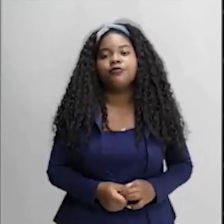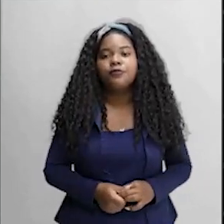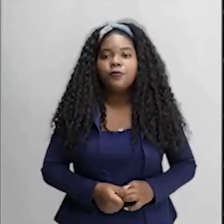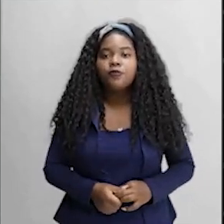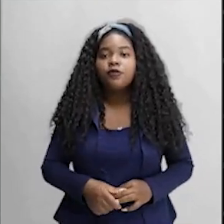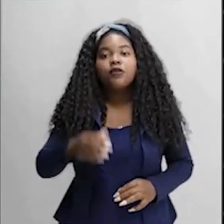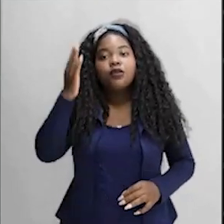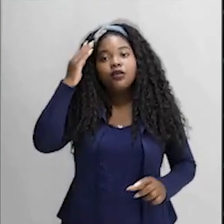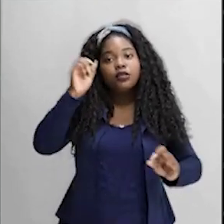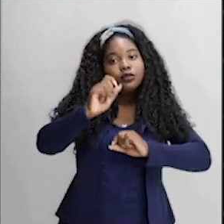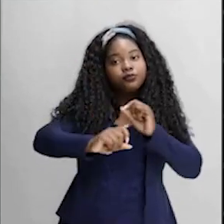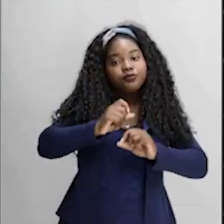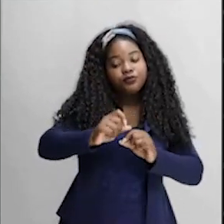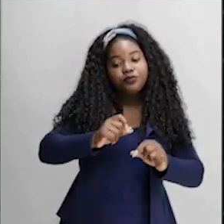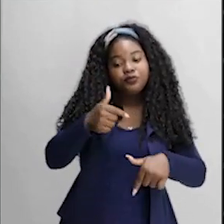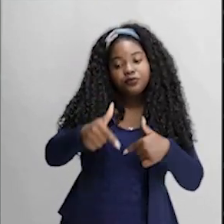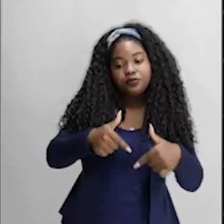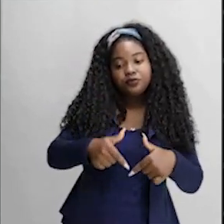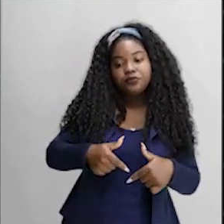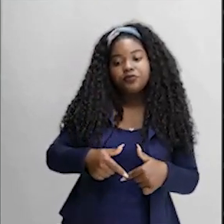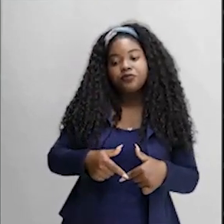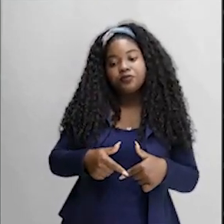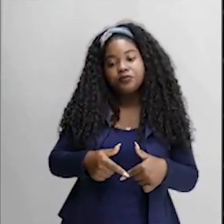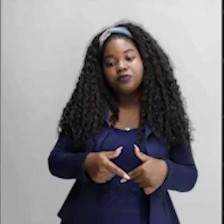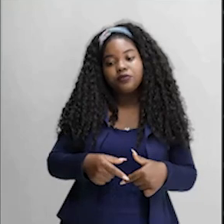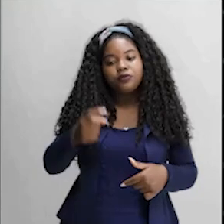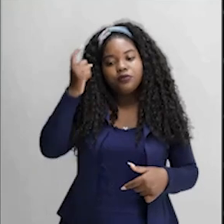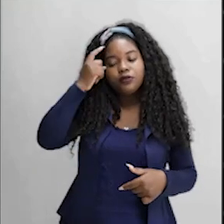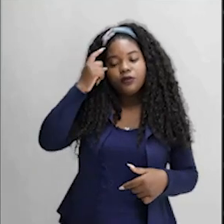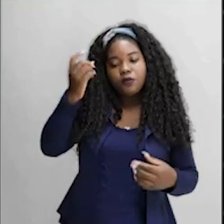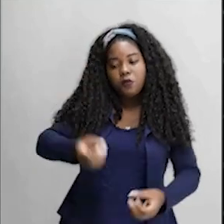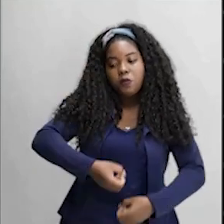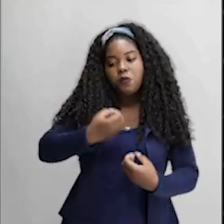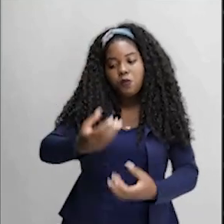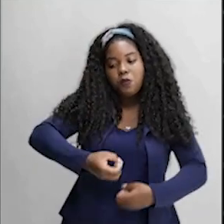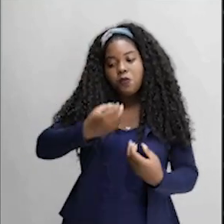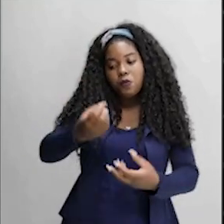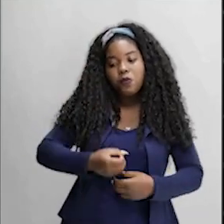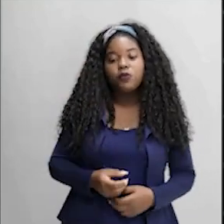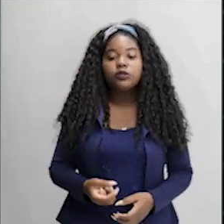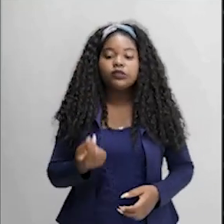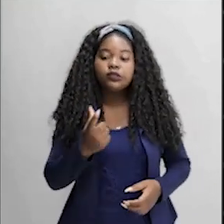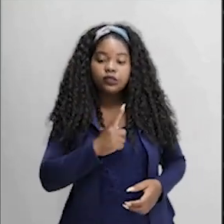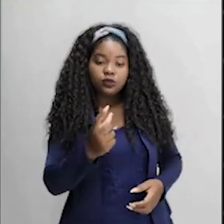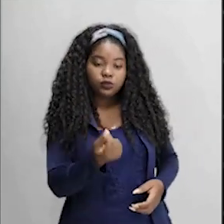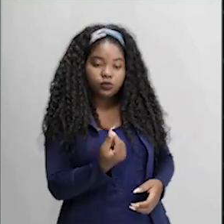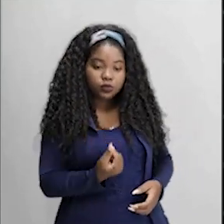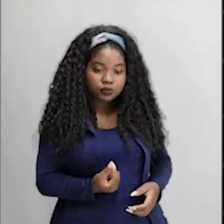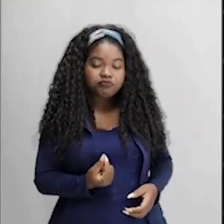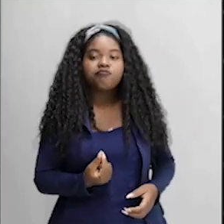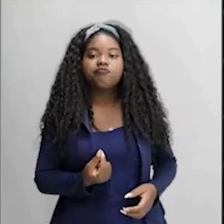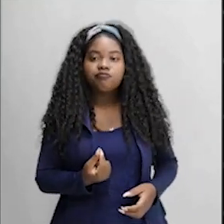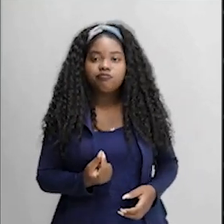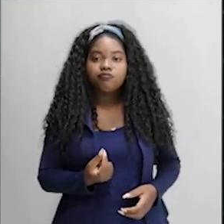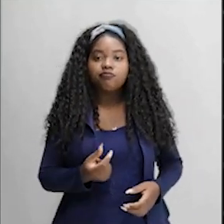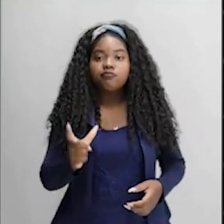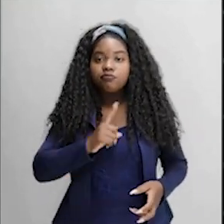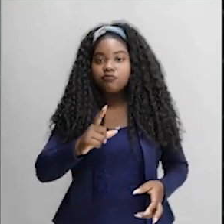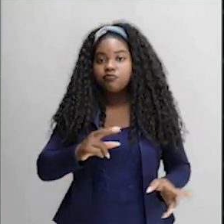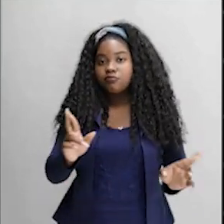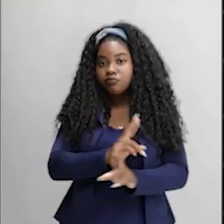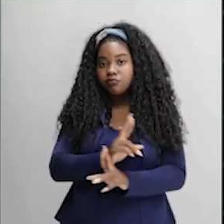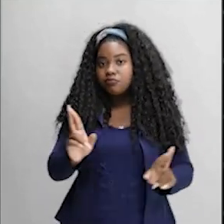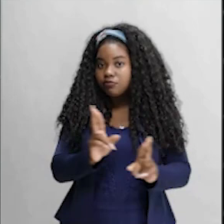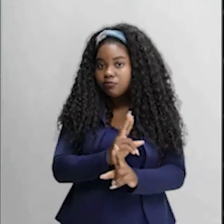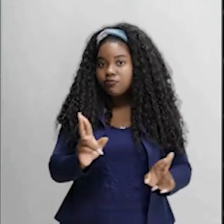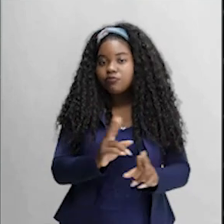que o trabalho, além desta capacidade produtiva que fala da riqueza em geral, o trabalho também ele está associado a uma questão